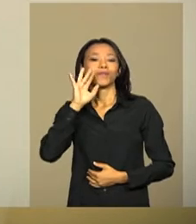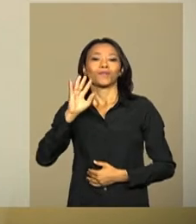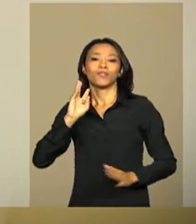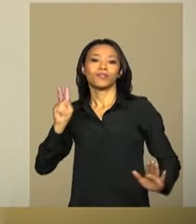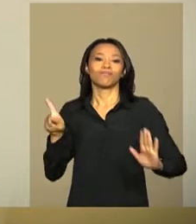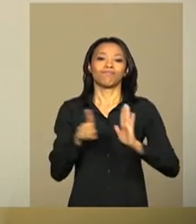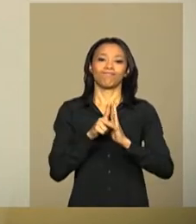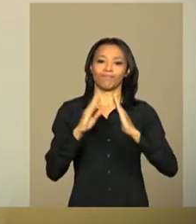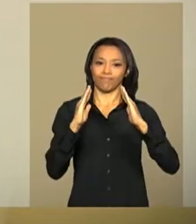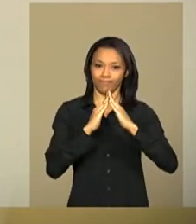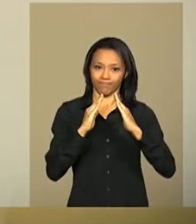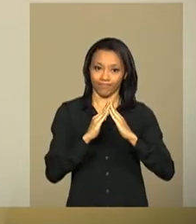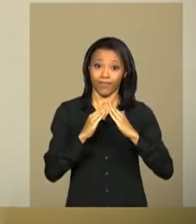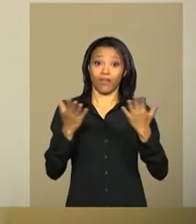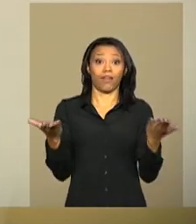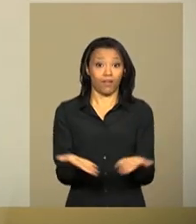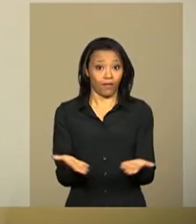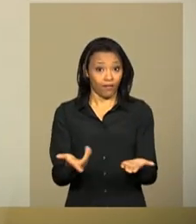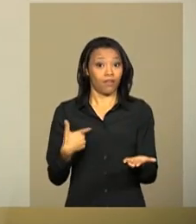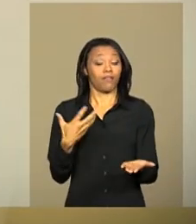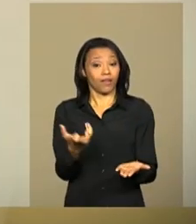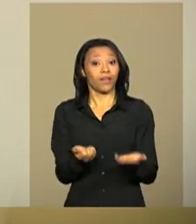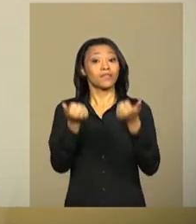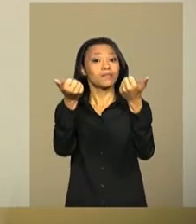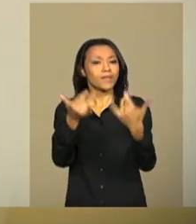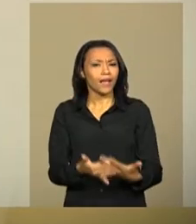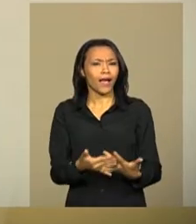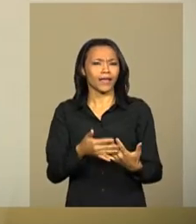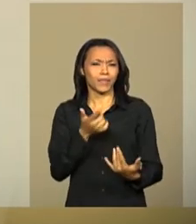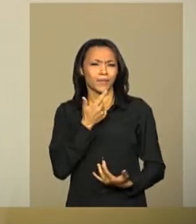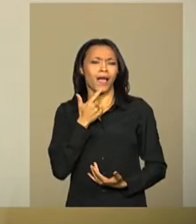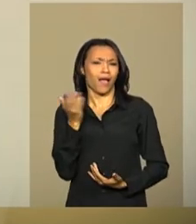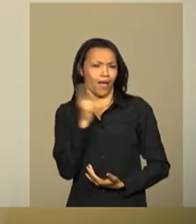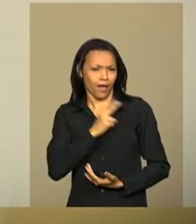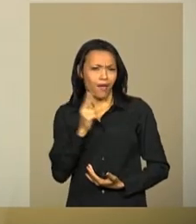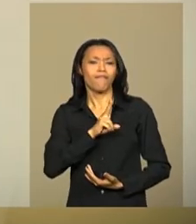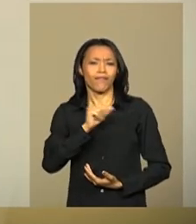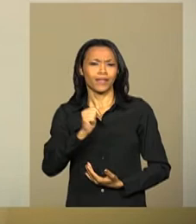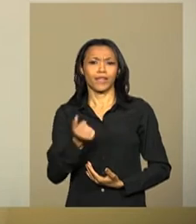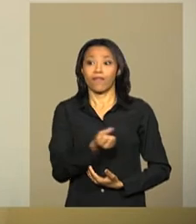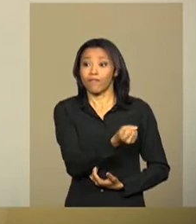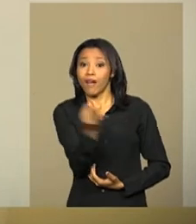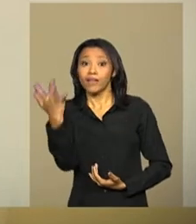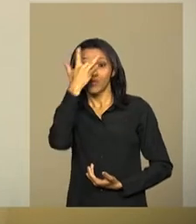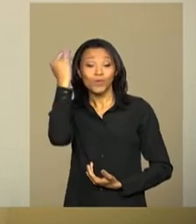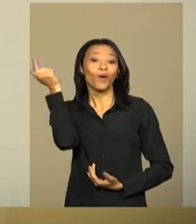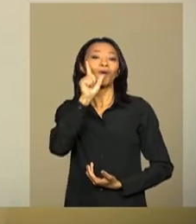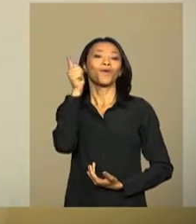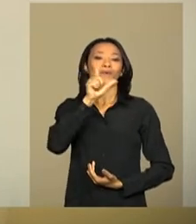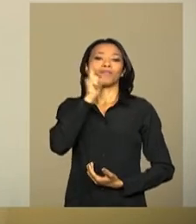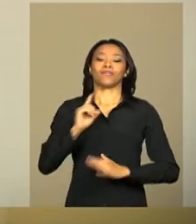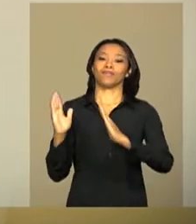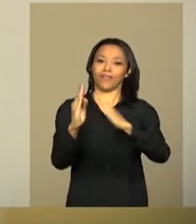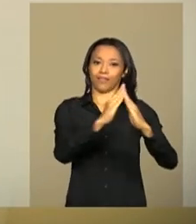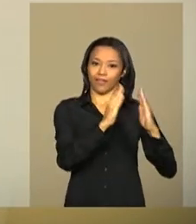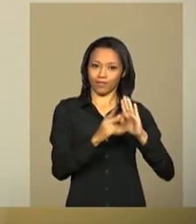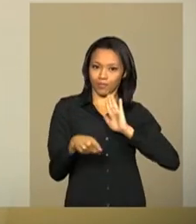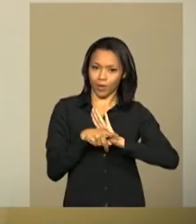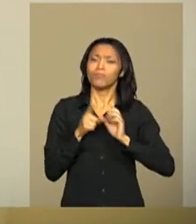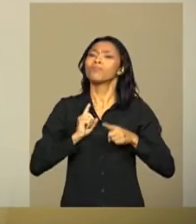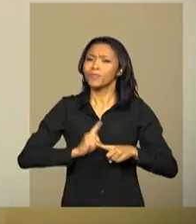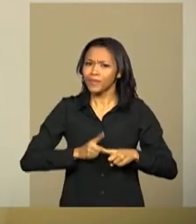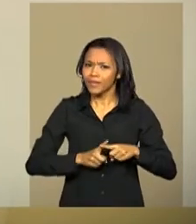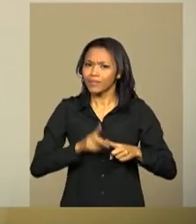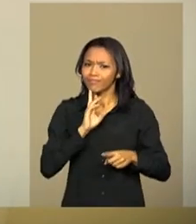mudar para uma casa própria agora eu quero dizer que logo logo vai ter muito mais gente realizando esse sonho sabe